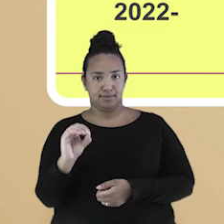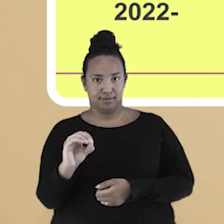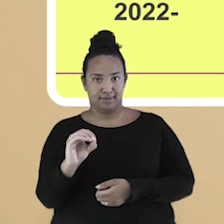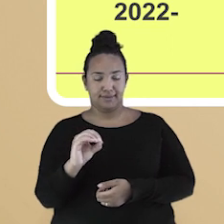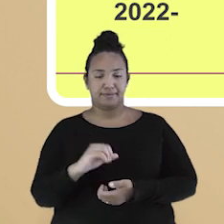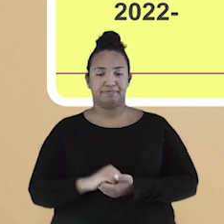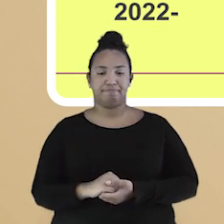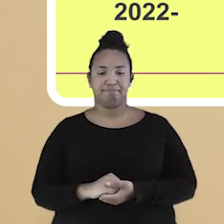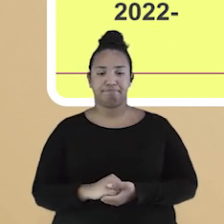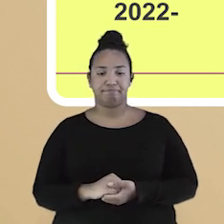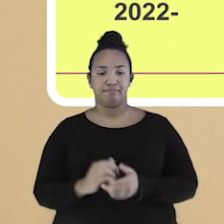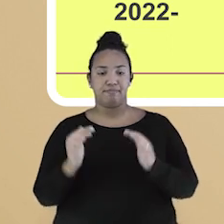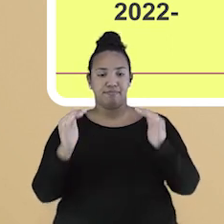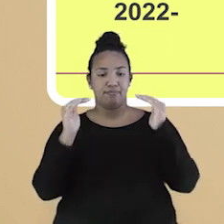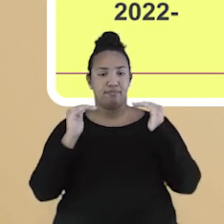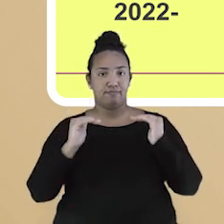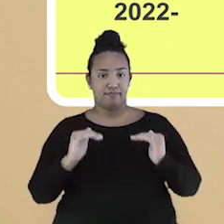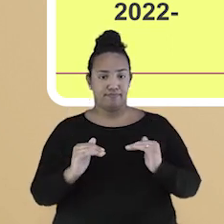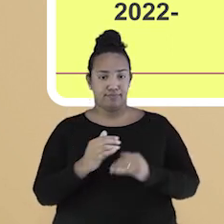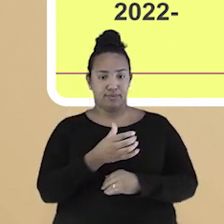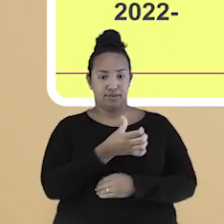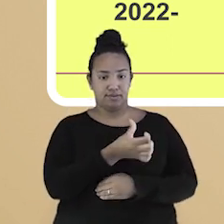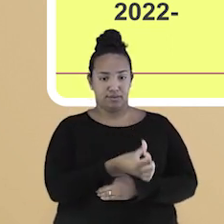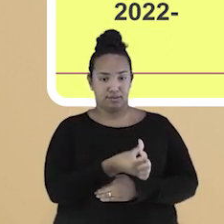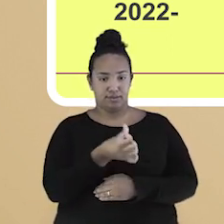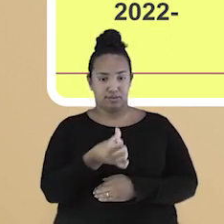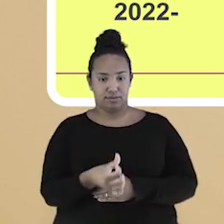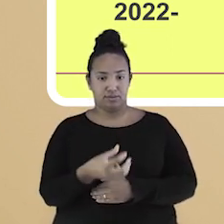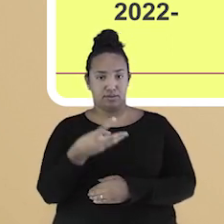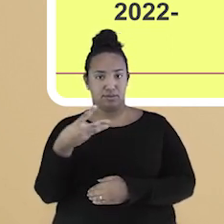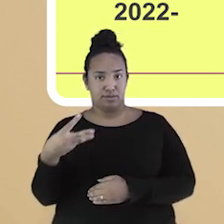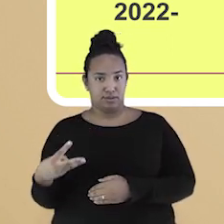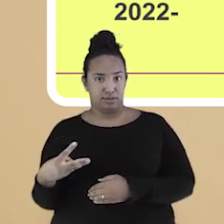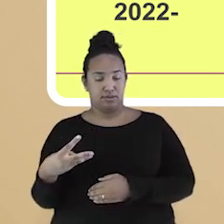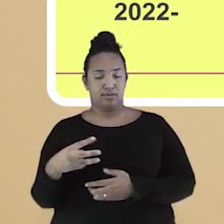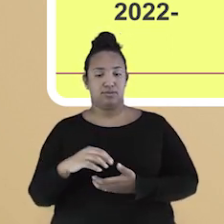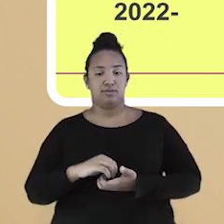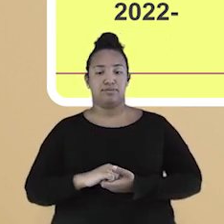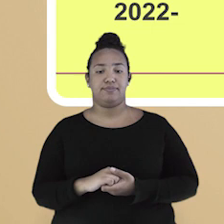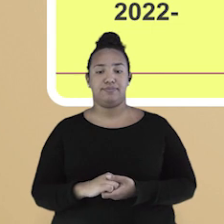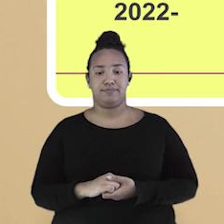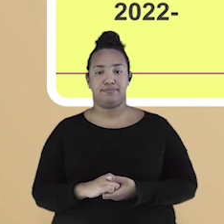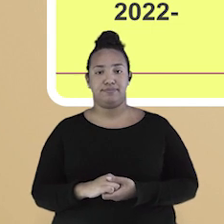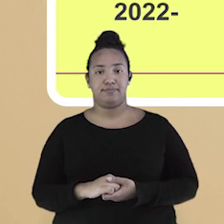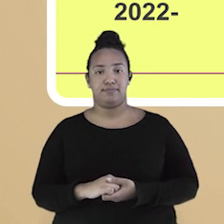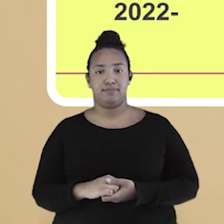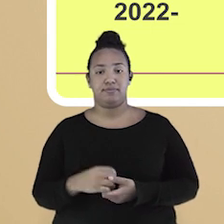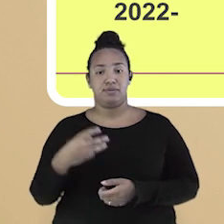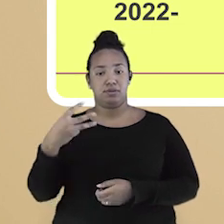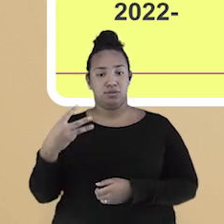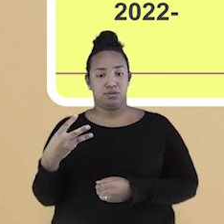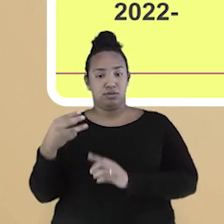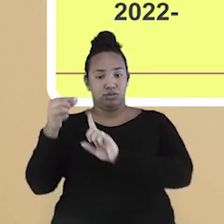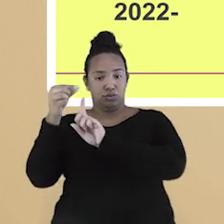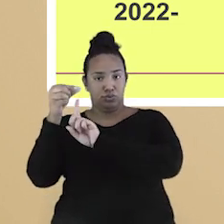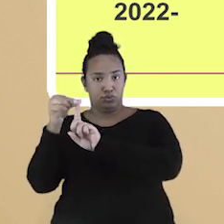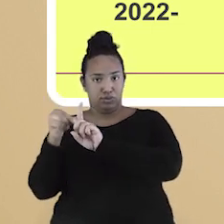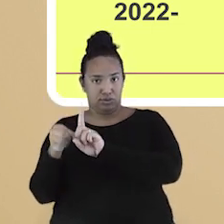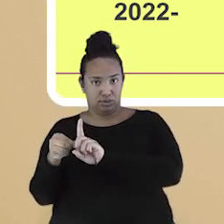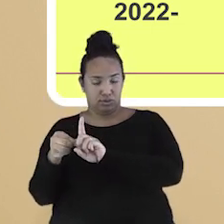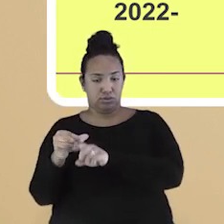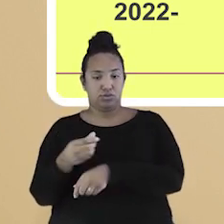outro número é o 663. Temos aí 3 unidades,